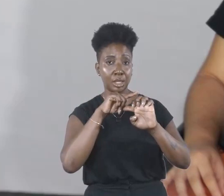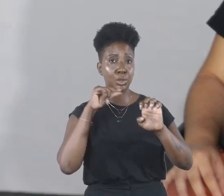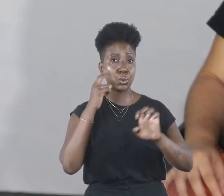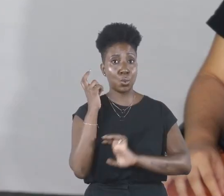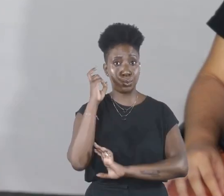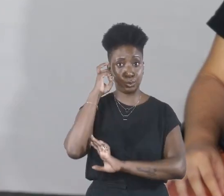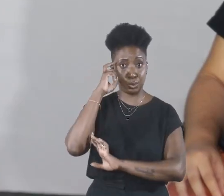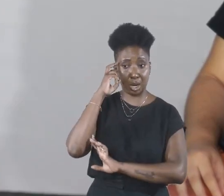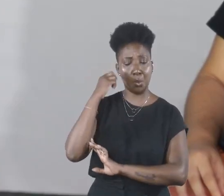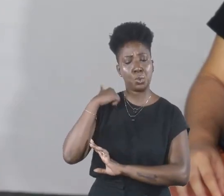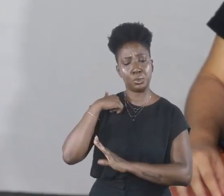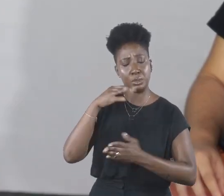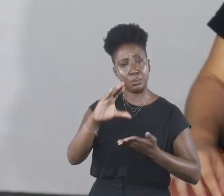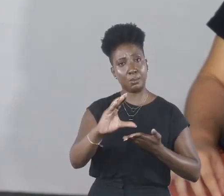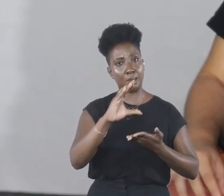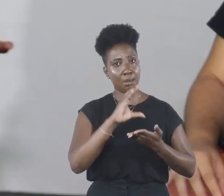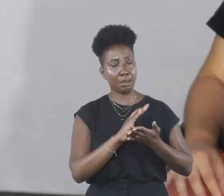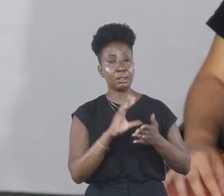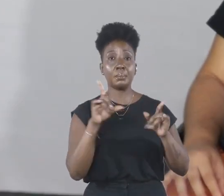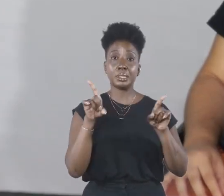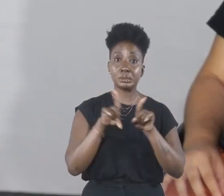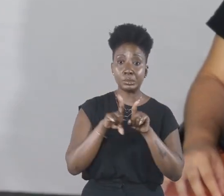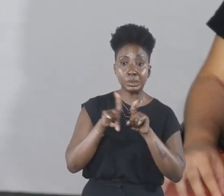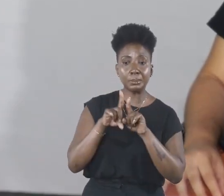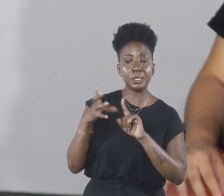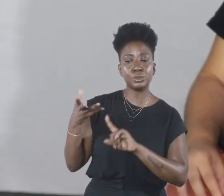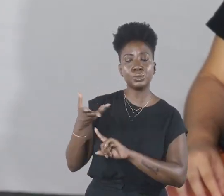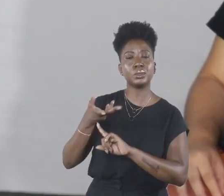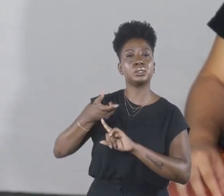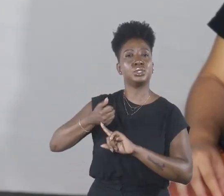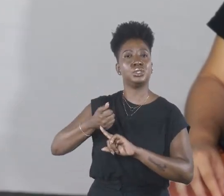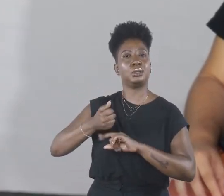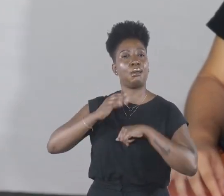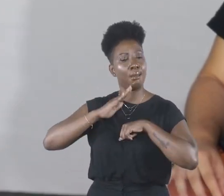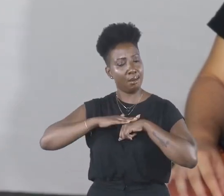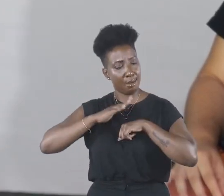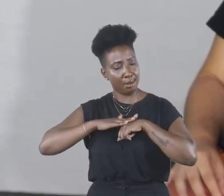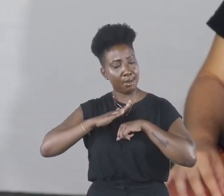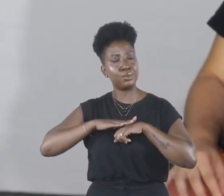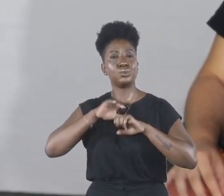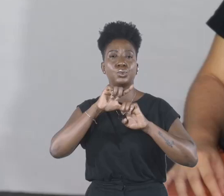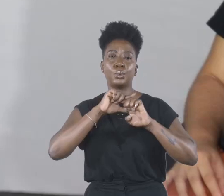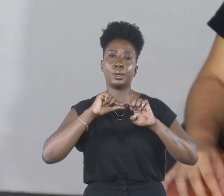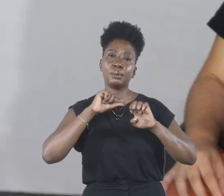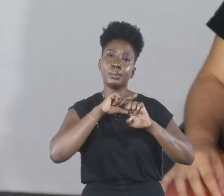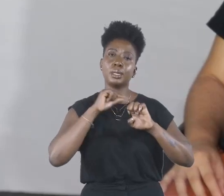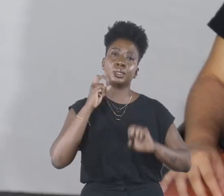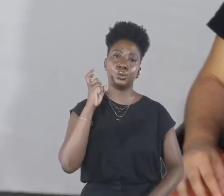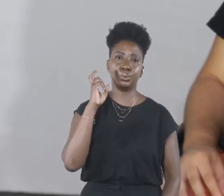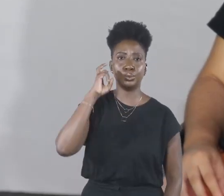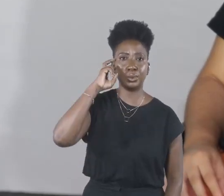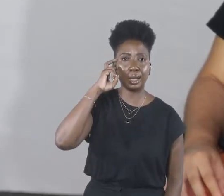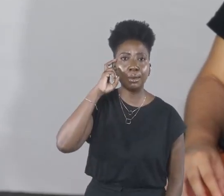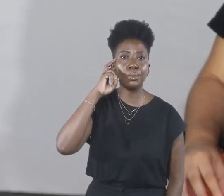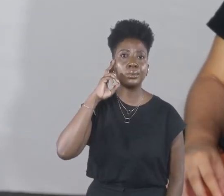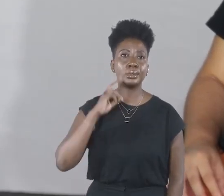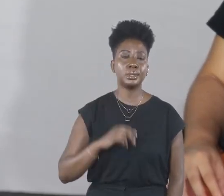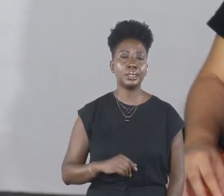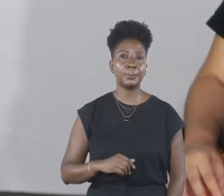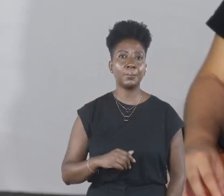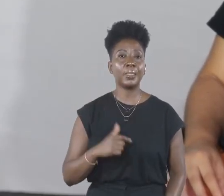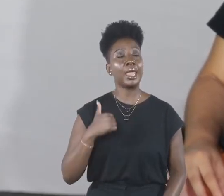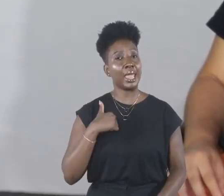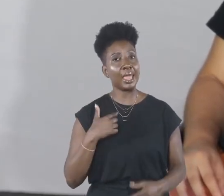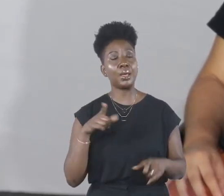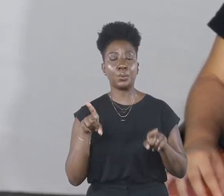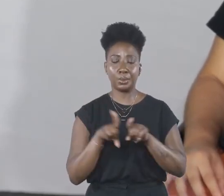sentir, tem uma renda, mas eu sou artista, eu sou um ator de cinema, eu sou um produtor, eu sou um empreendedor cultural, como um imigrante, mesmo eu sou da Marrom. Eu